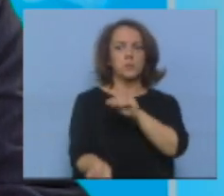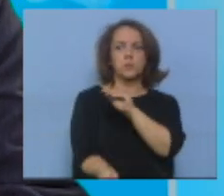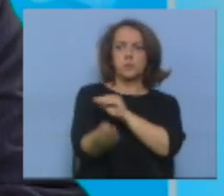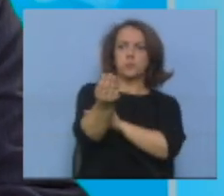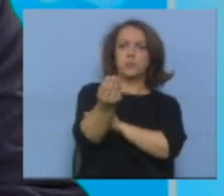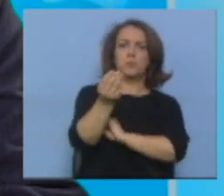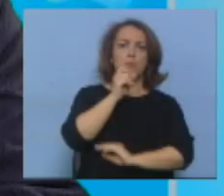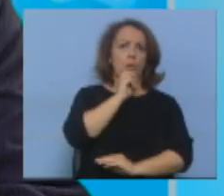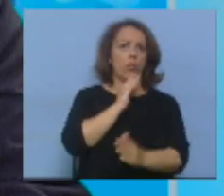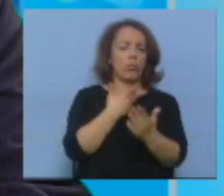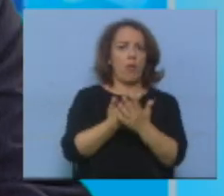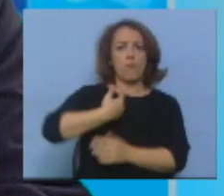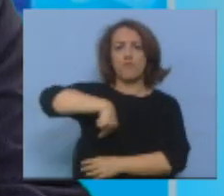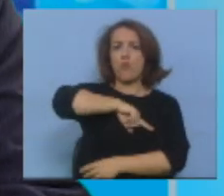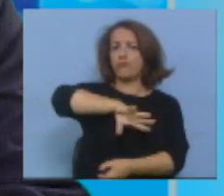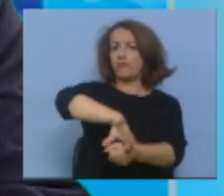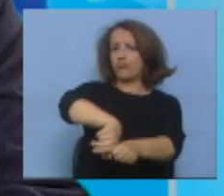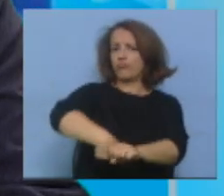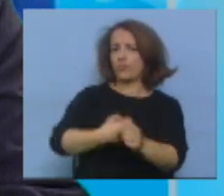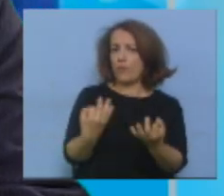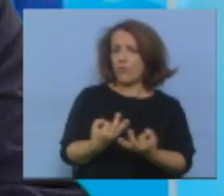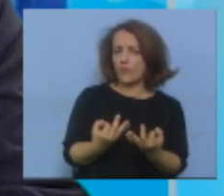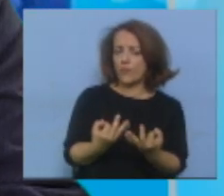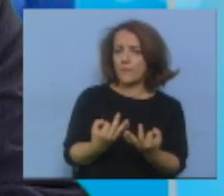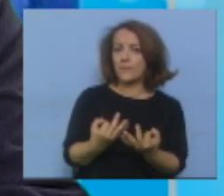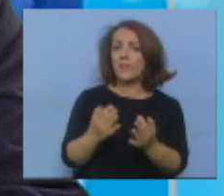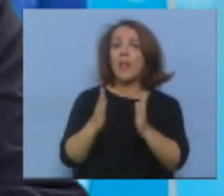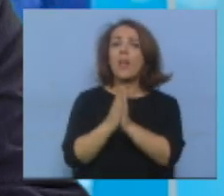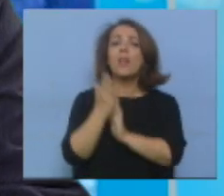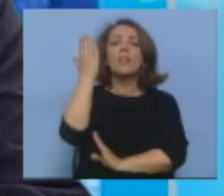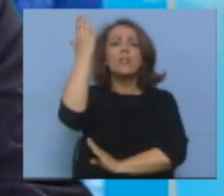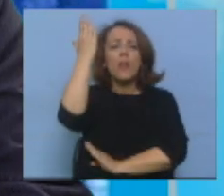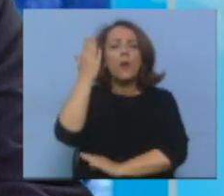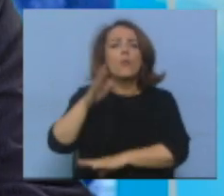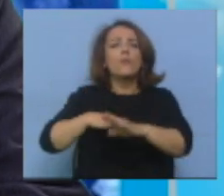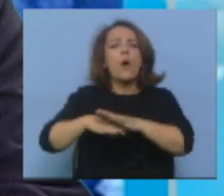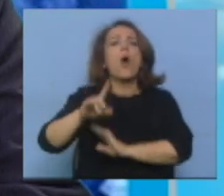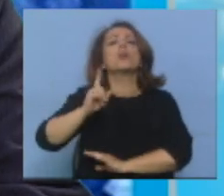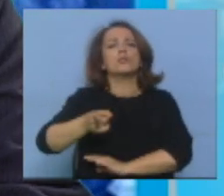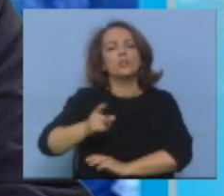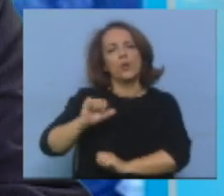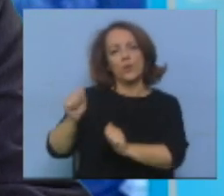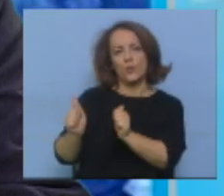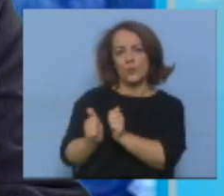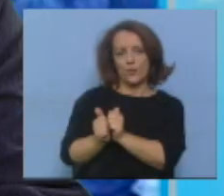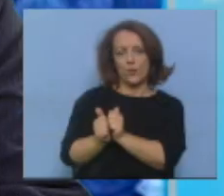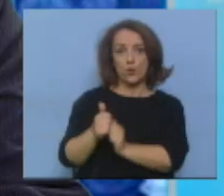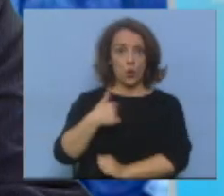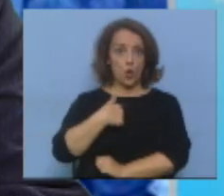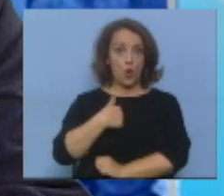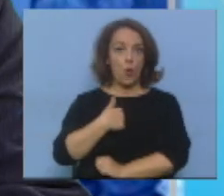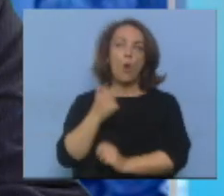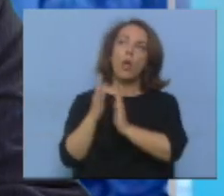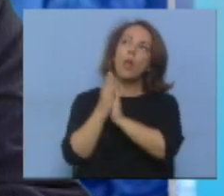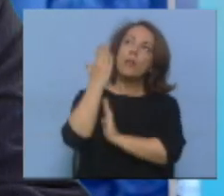pode vitimar-nos. O que Deus faz é estar ao nosso lado. Eu não adoro um Deus